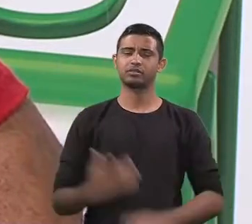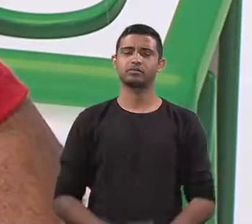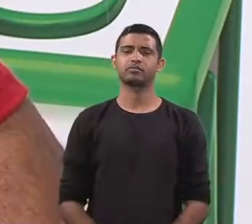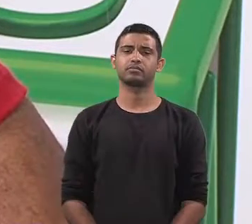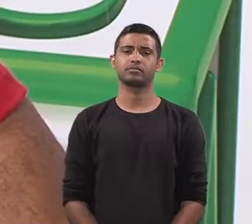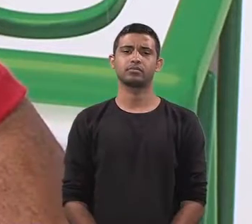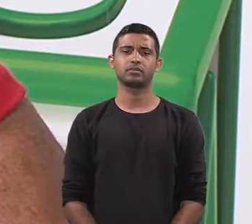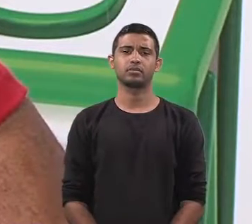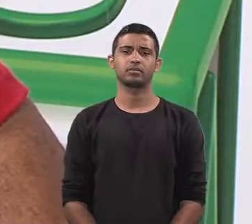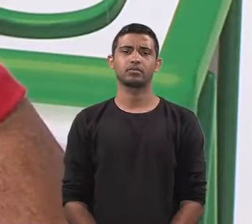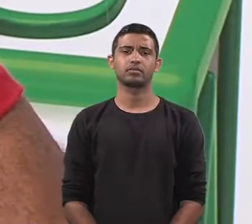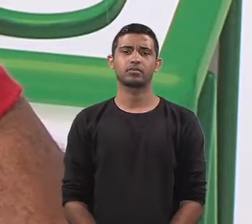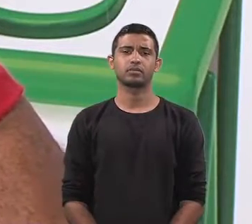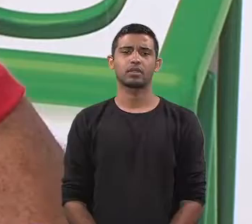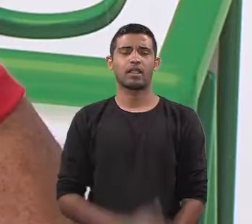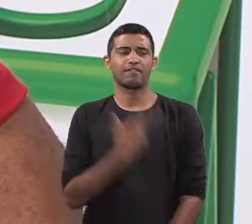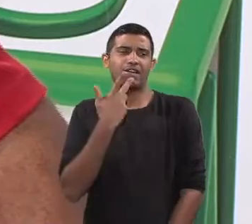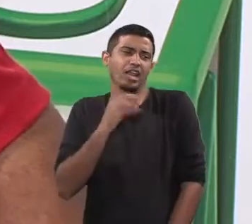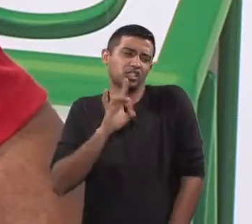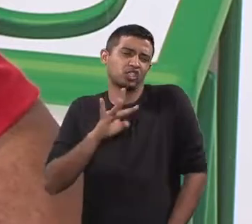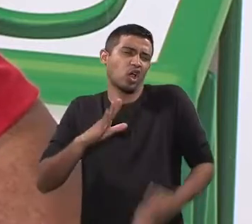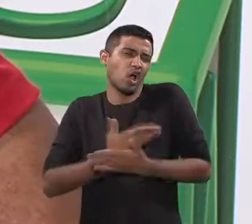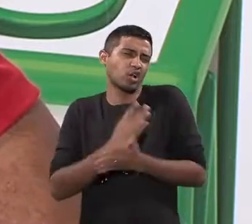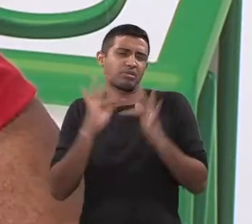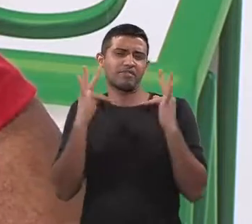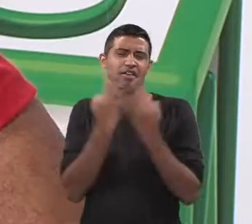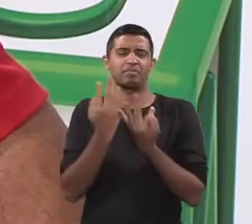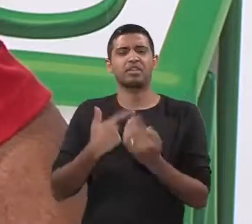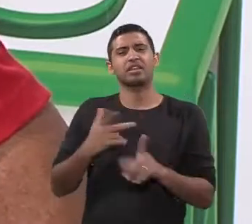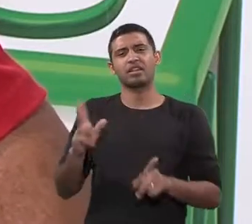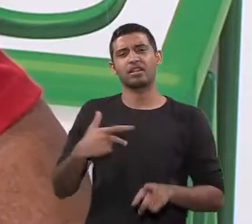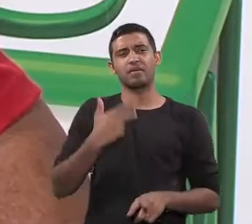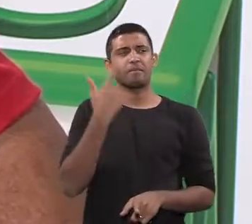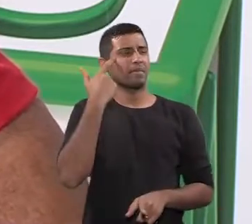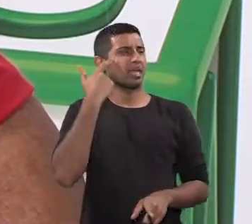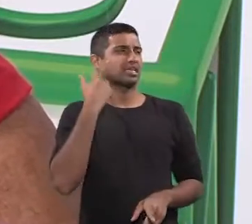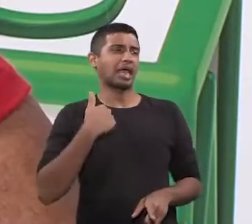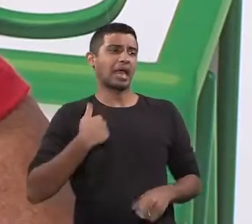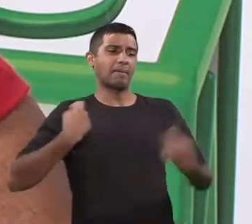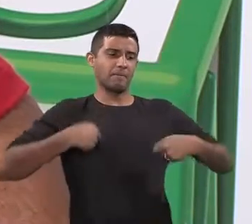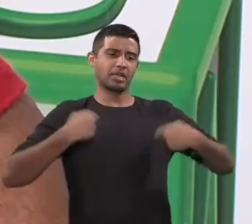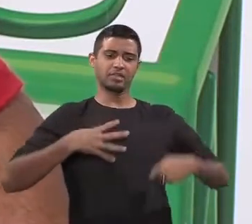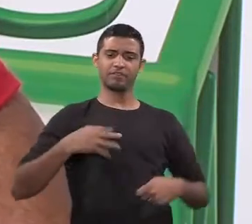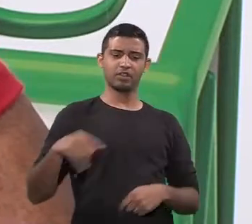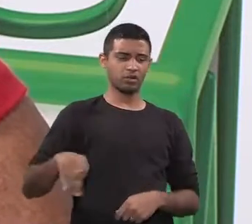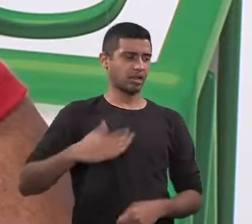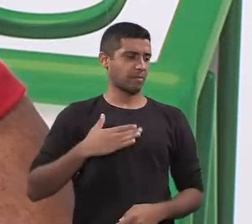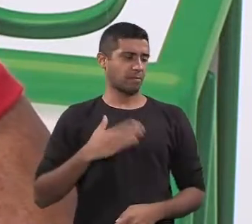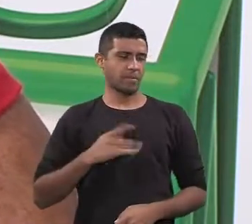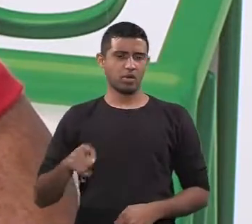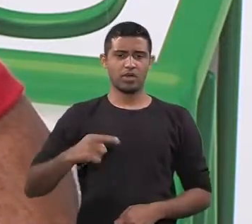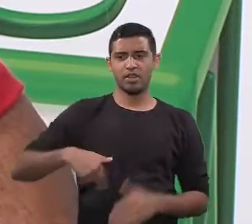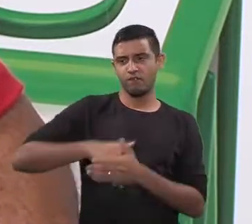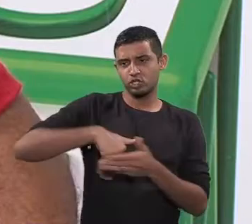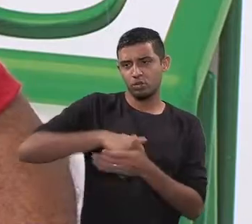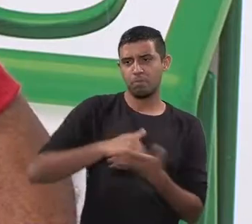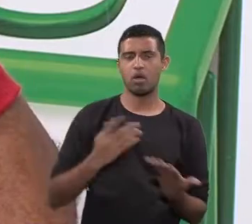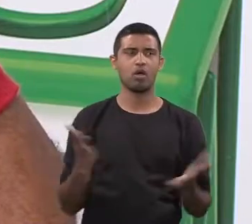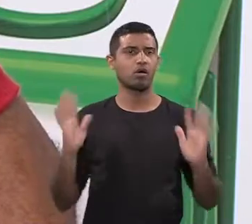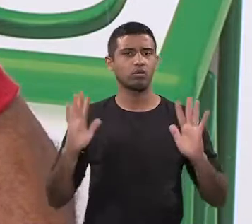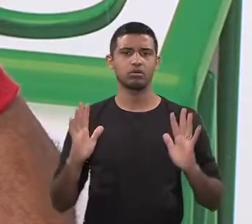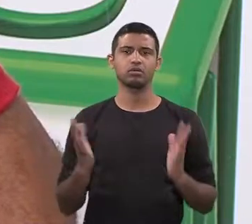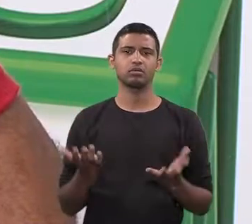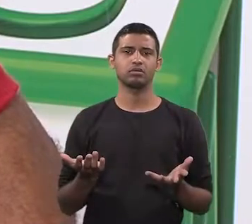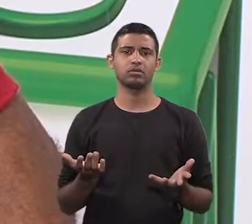não como, infelizmente, para algumas famílias. Meu filho tem que ser jogador de futebol porque antigamente a gente